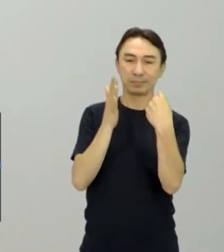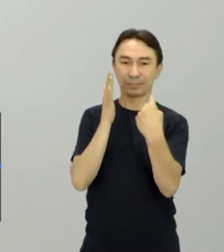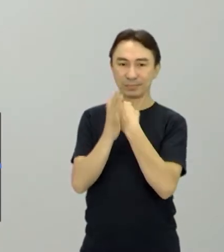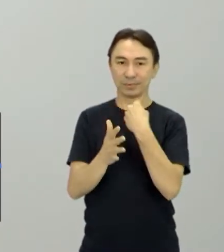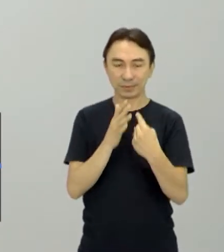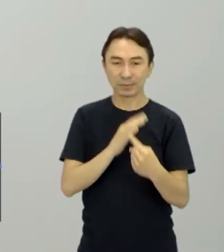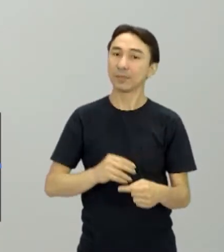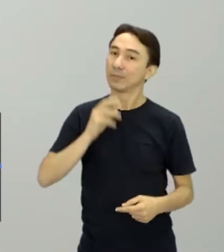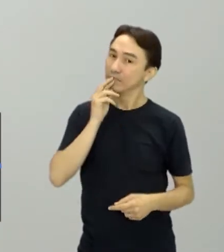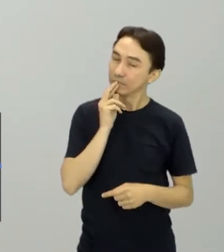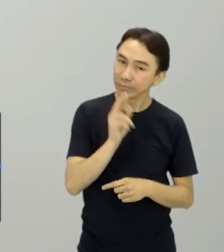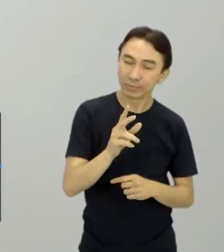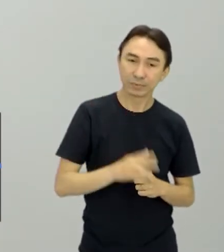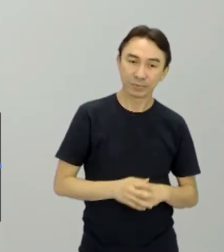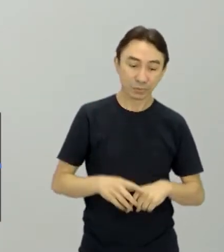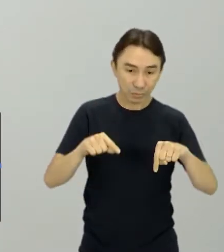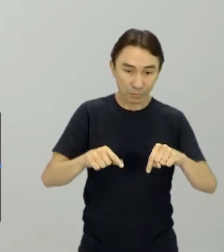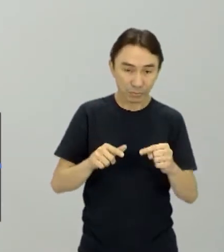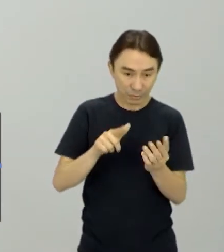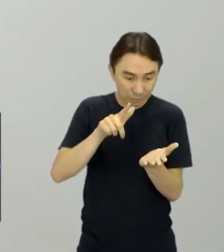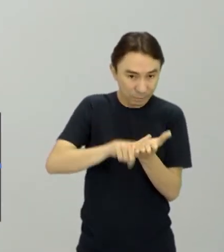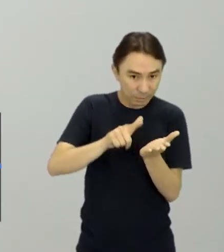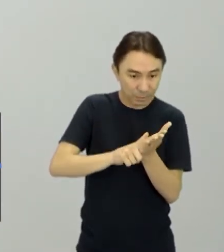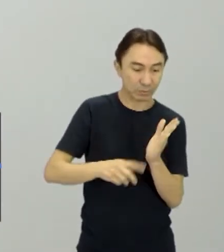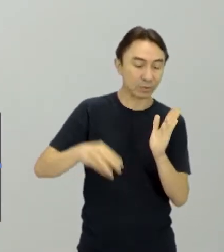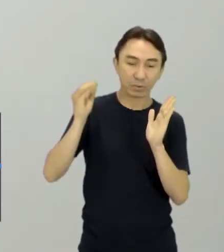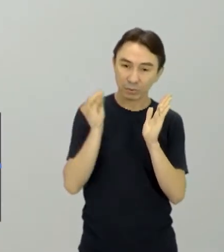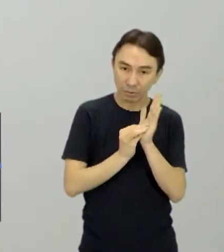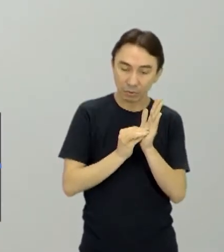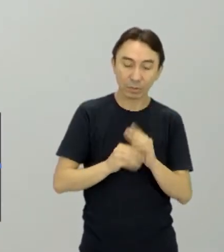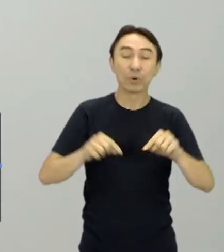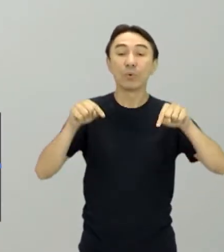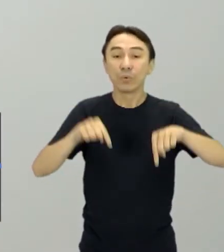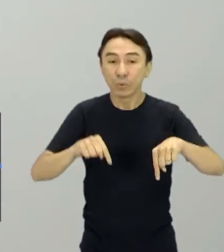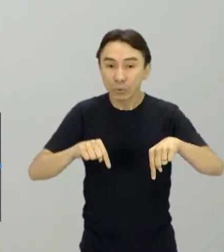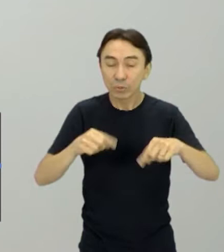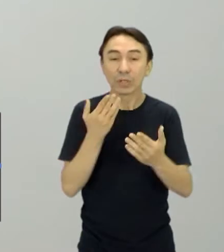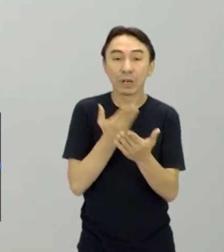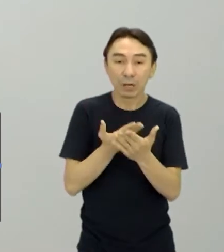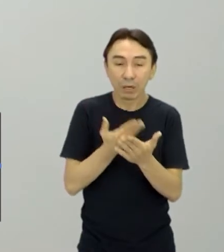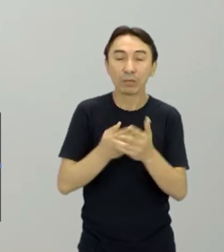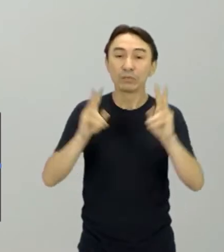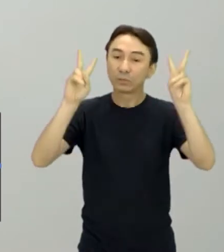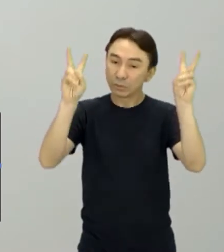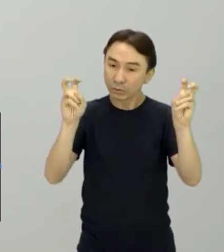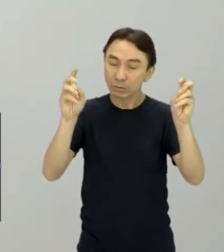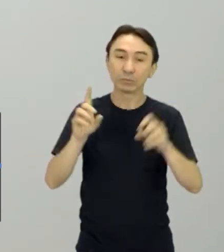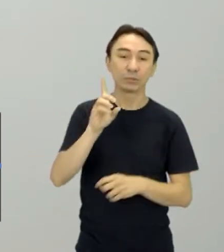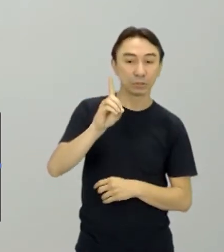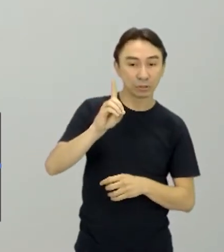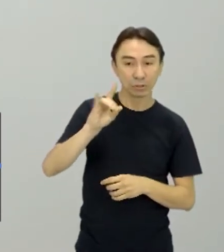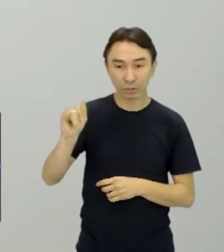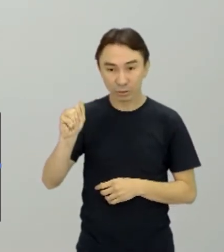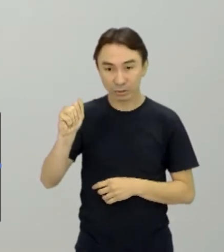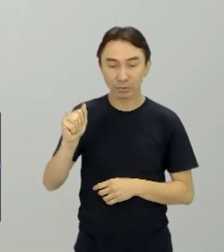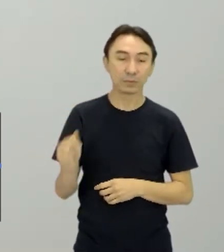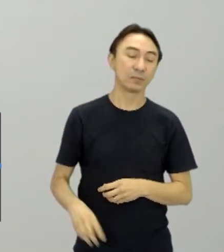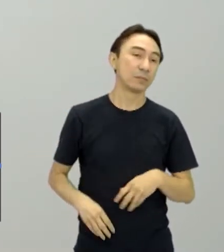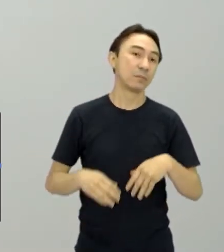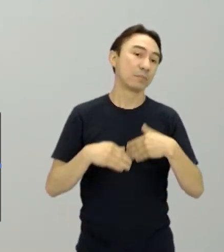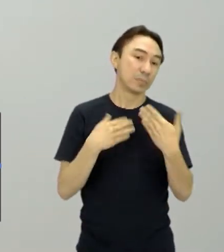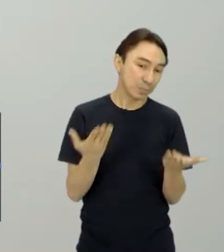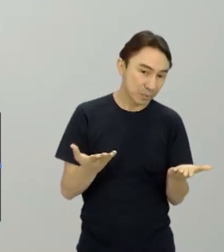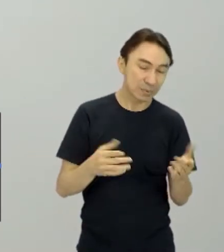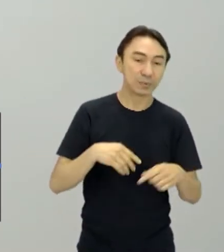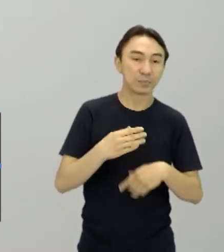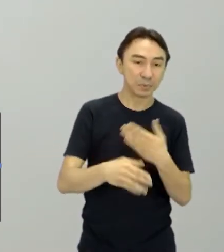título e a data. Lembrando também que a partir dessa anotação, título e data, você pode